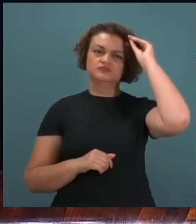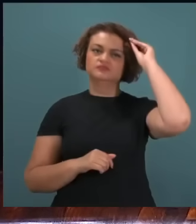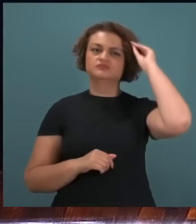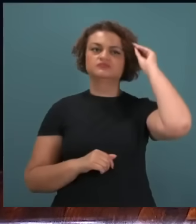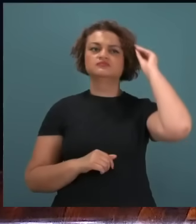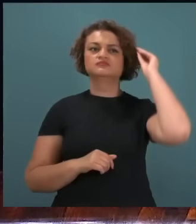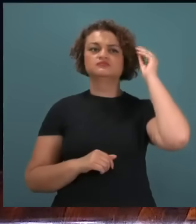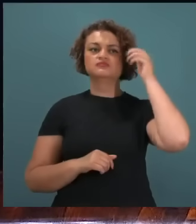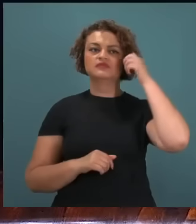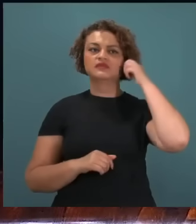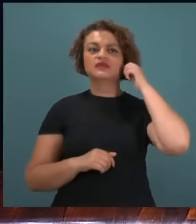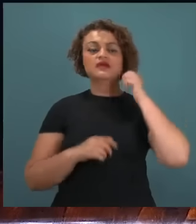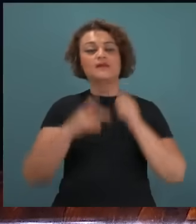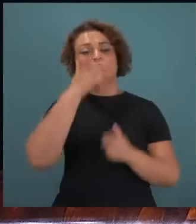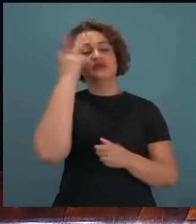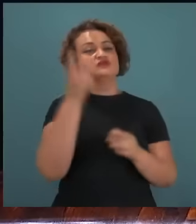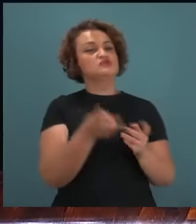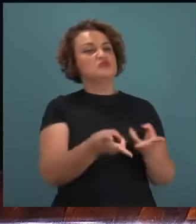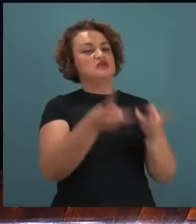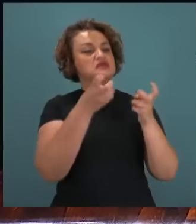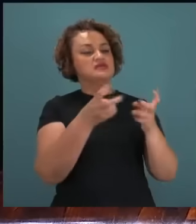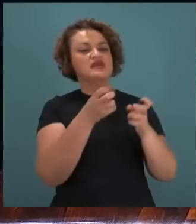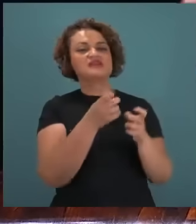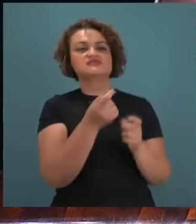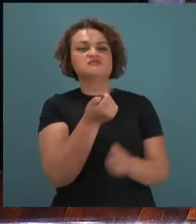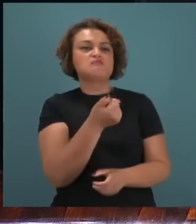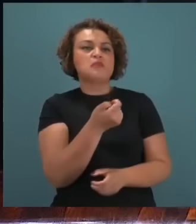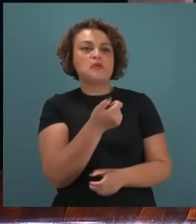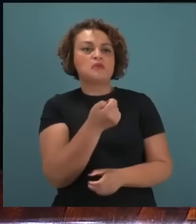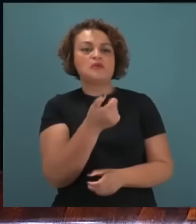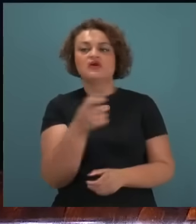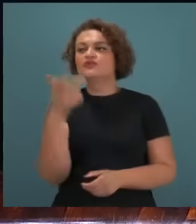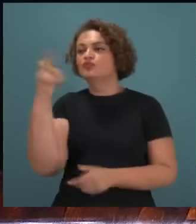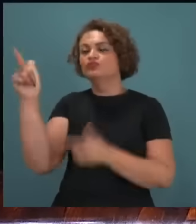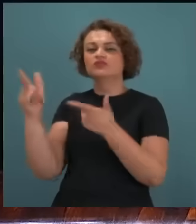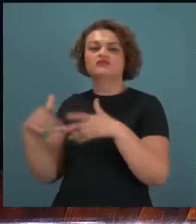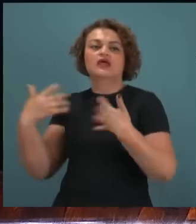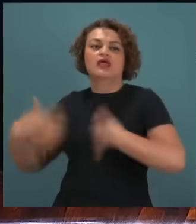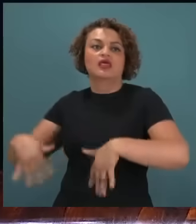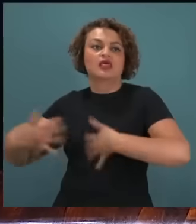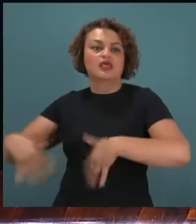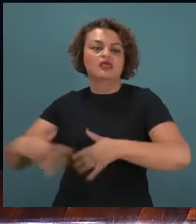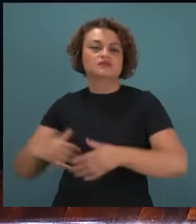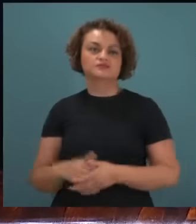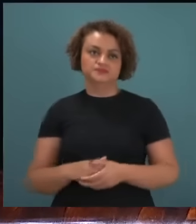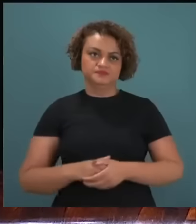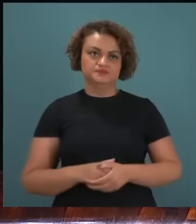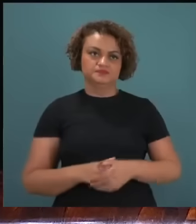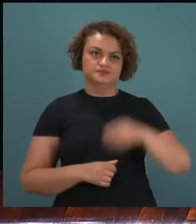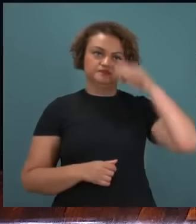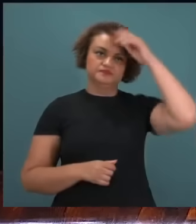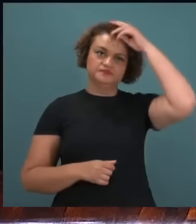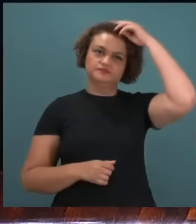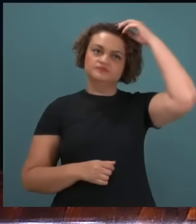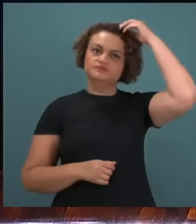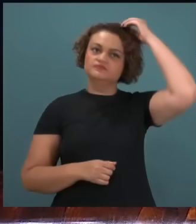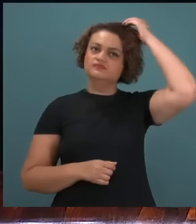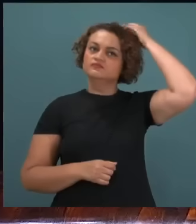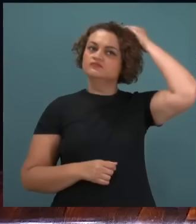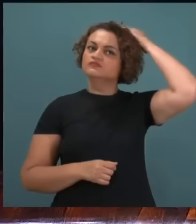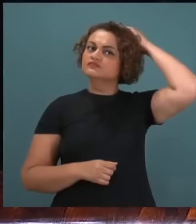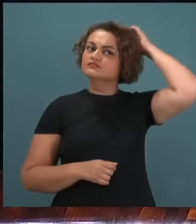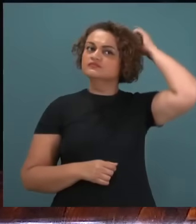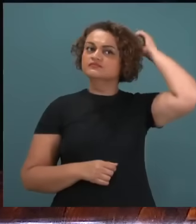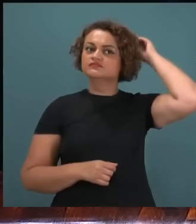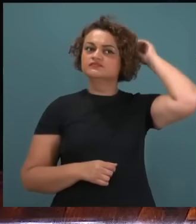eu diria aqui, uma dúzia ou meia dúzia, simbolicamente. E como bem escreveu